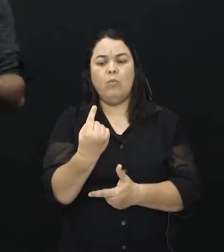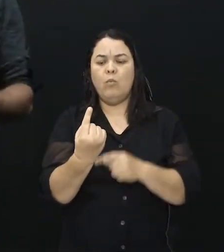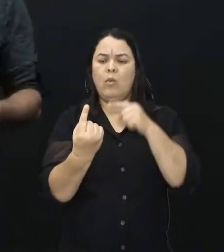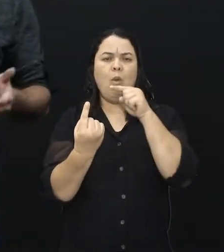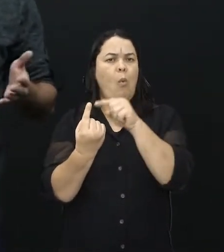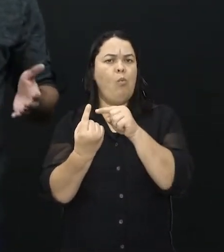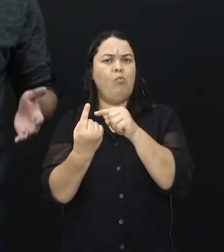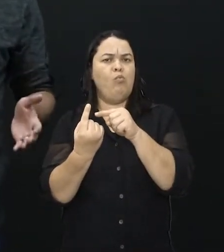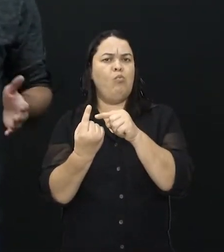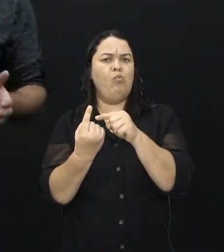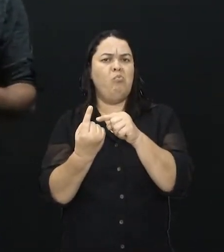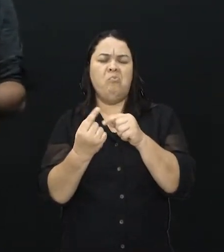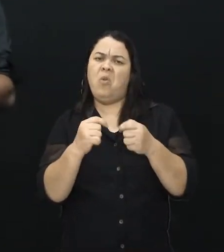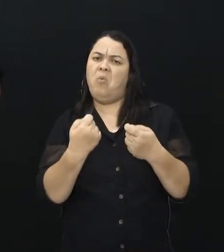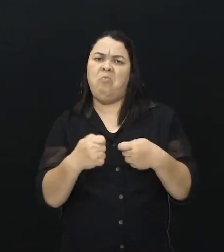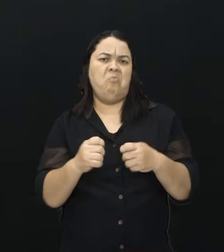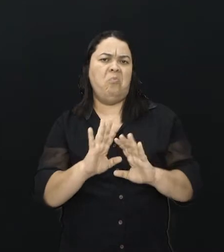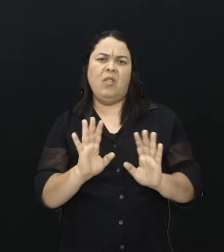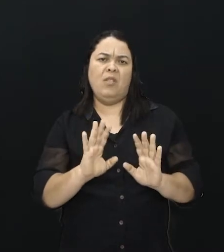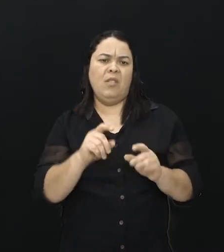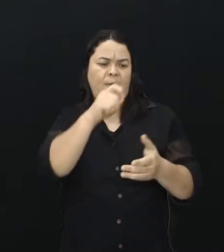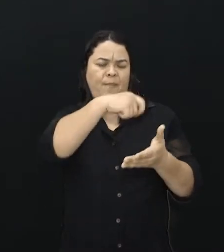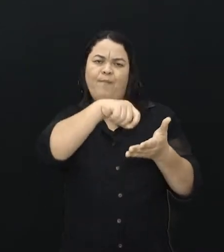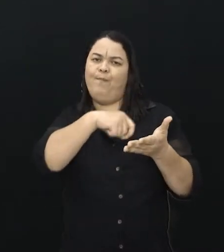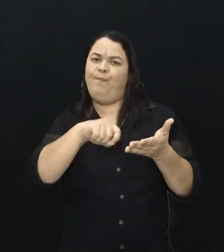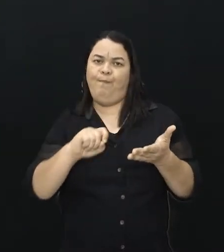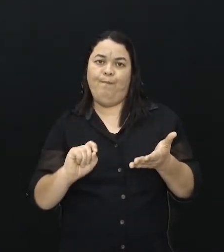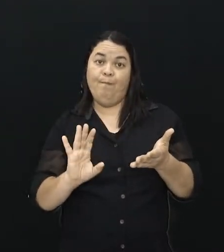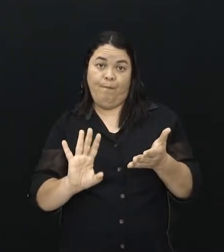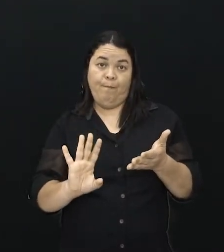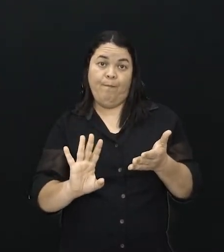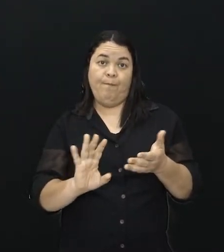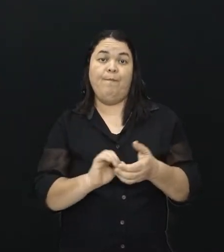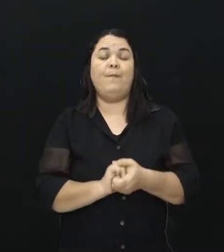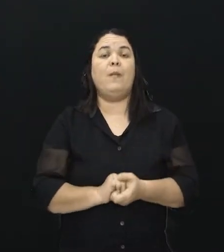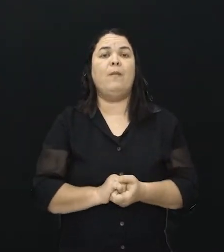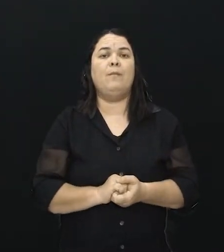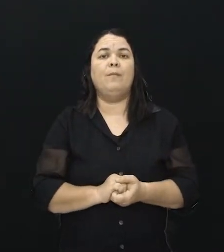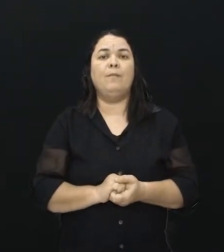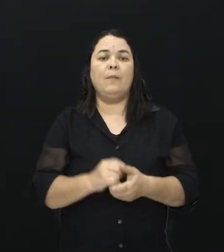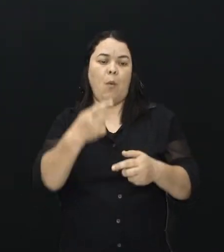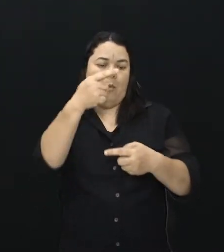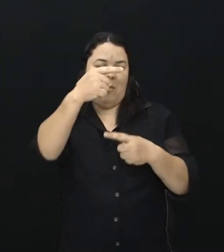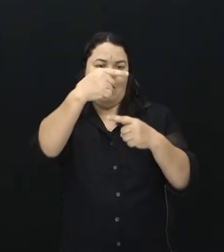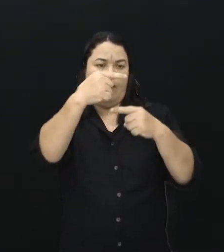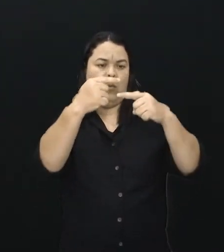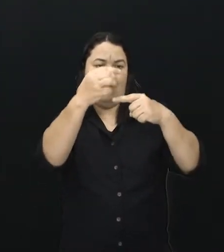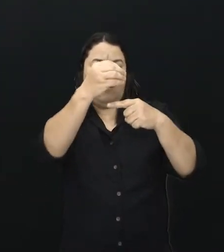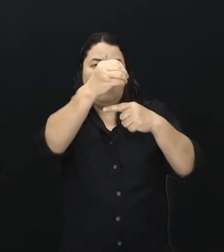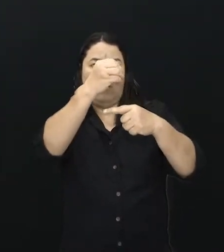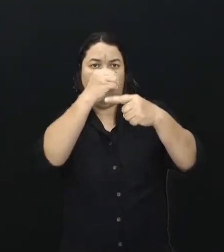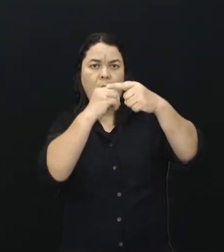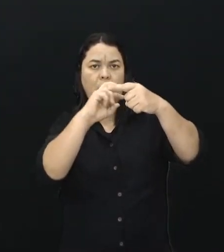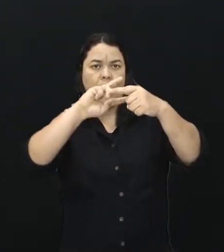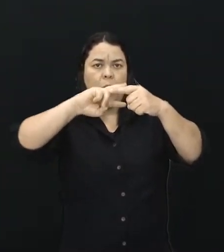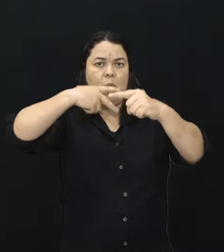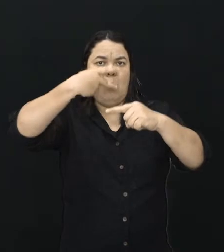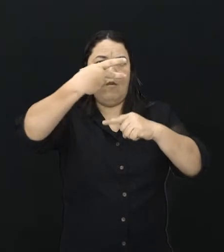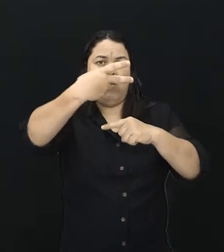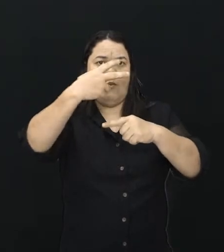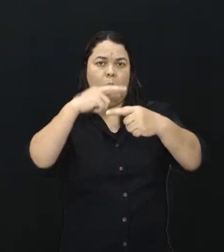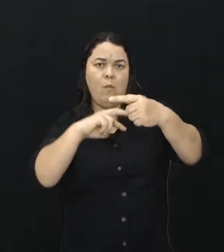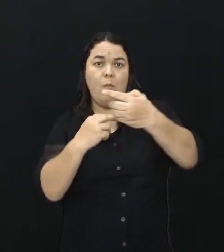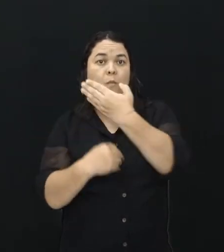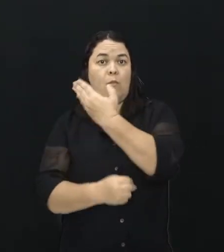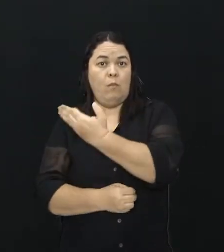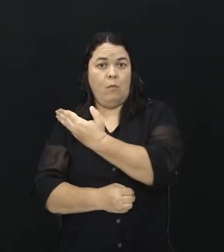denominador, não tem a necessidade de ser escrito. Logo, então, ao inverter, a gente vai ter 1 inverso de 2 é